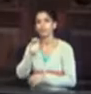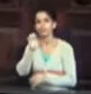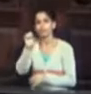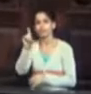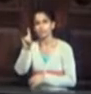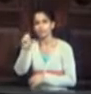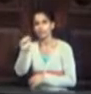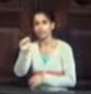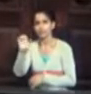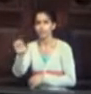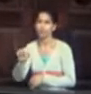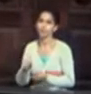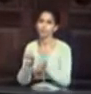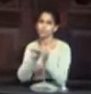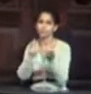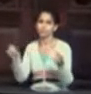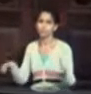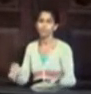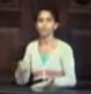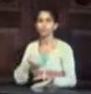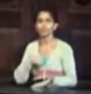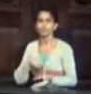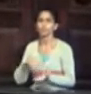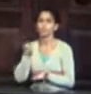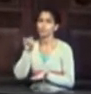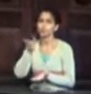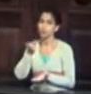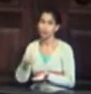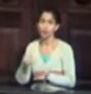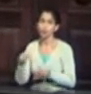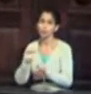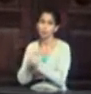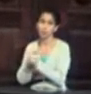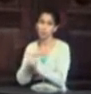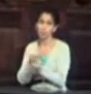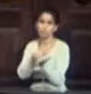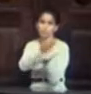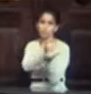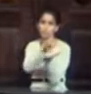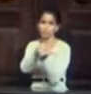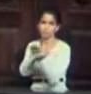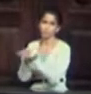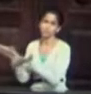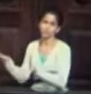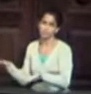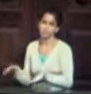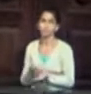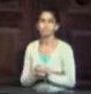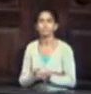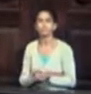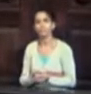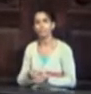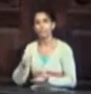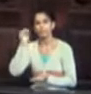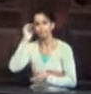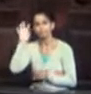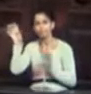das almas, só existe o caminho do impeachment para o governador. Ora, veja só. Eu não posso